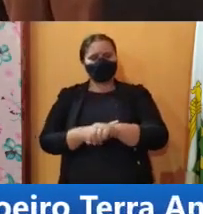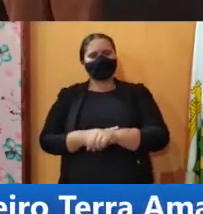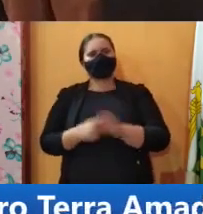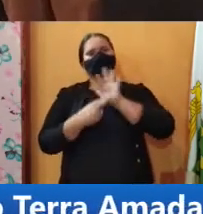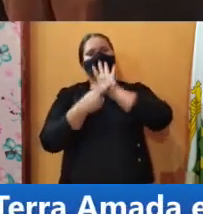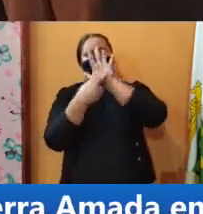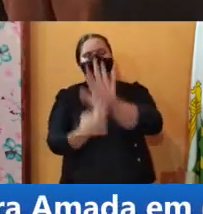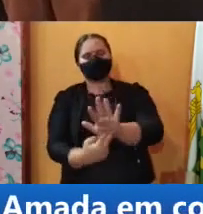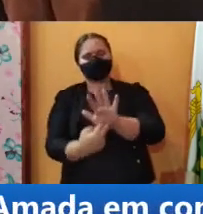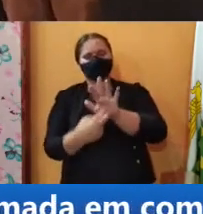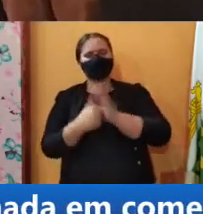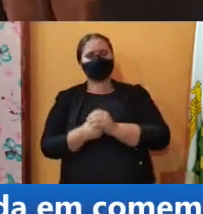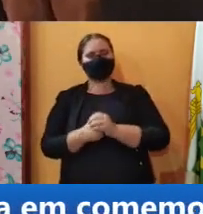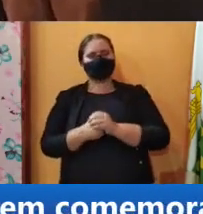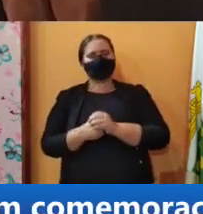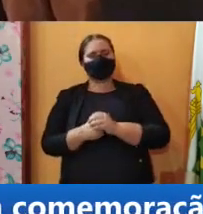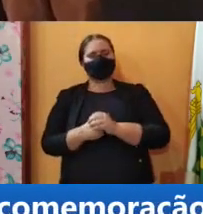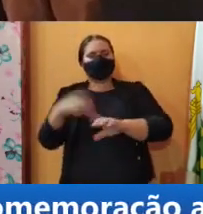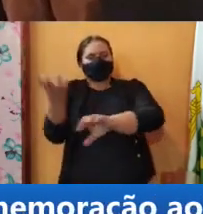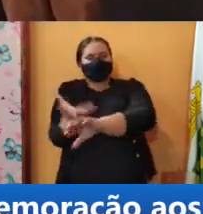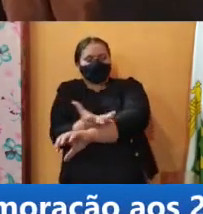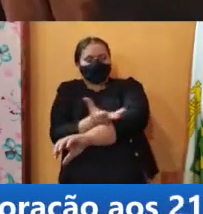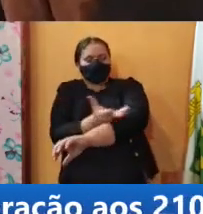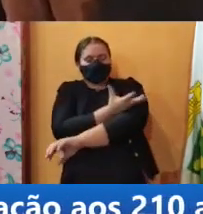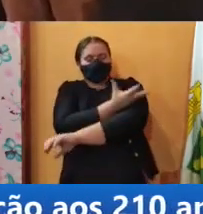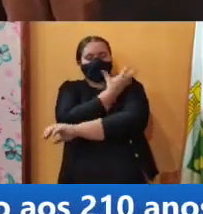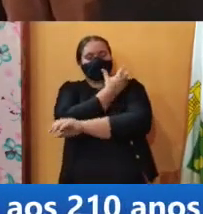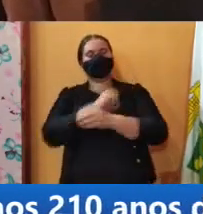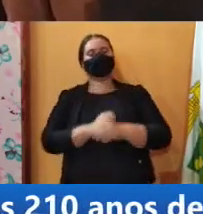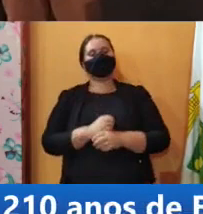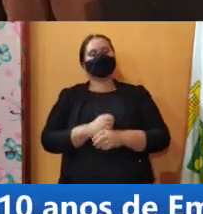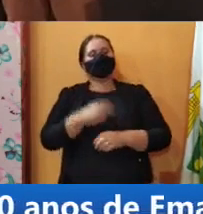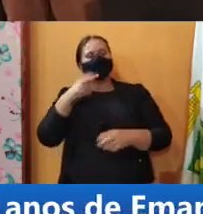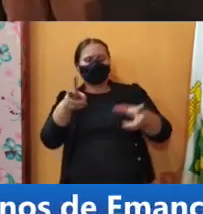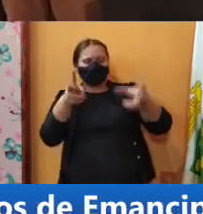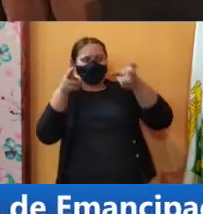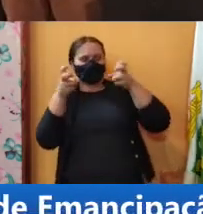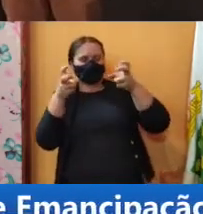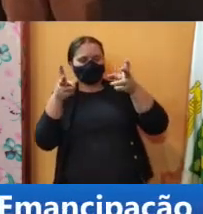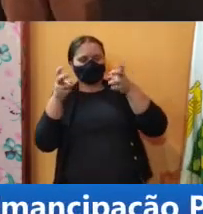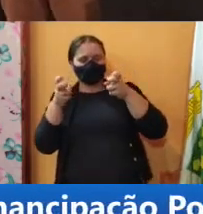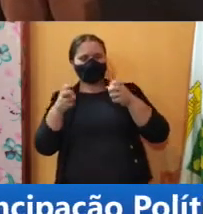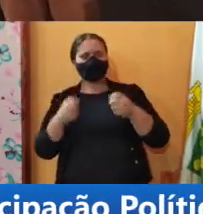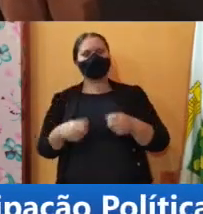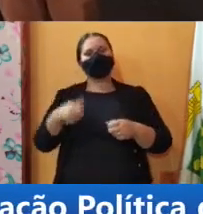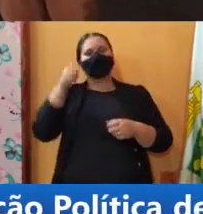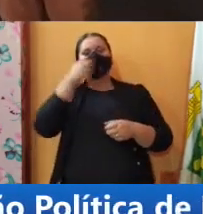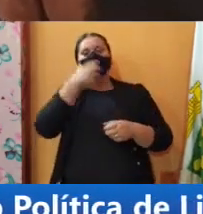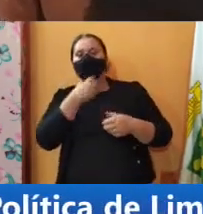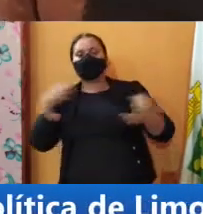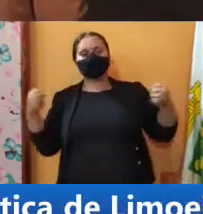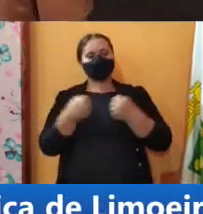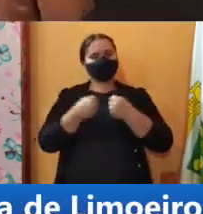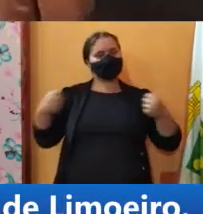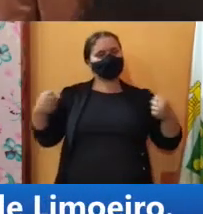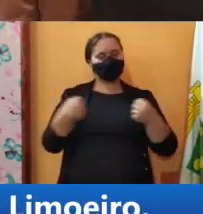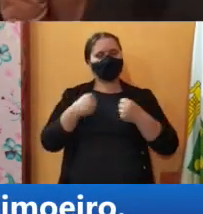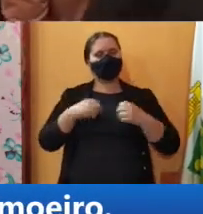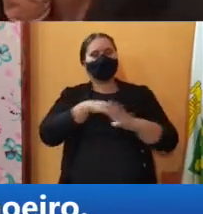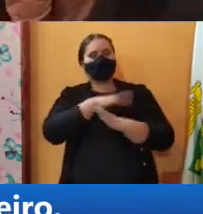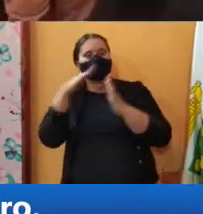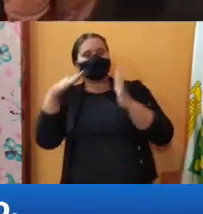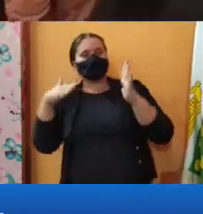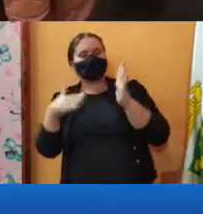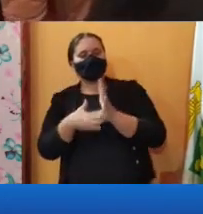mostra, eu falo agora e me sinto toda arrepiada. Quando eu vi Aldinho abrindo a sanfona, Roseles pintando... Todos, minha